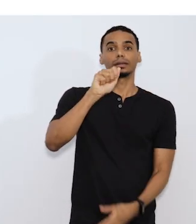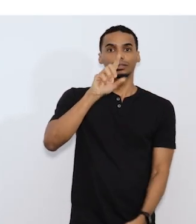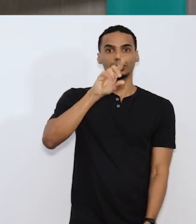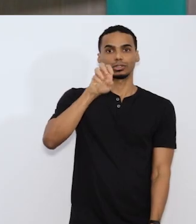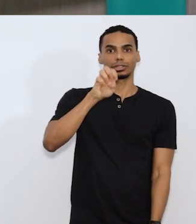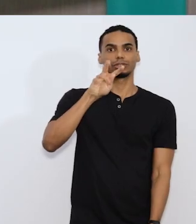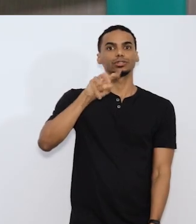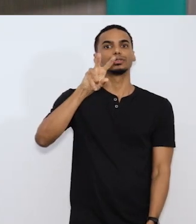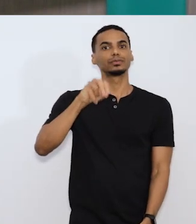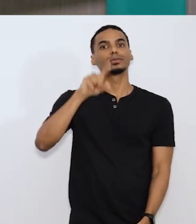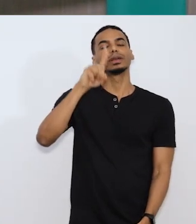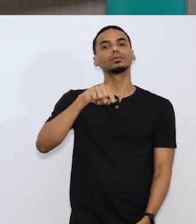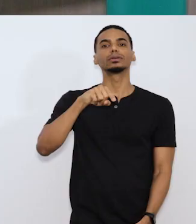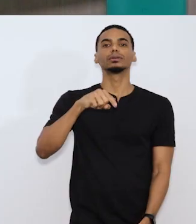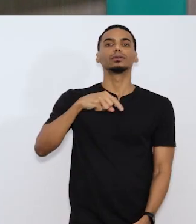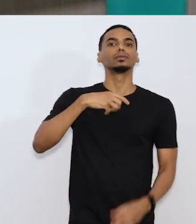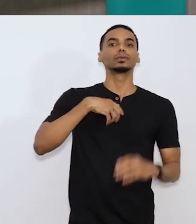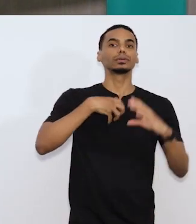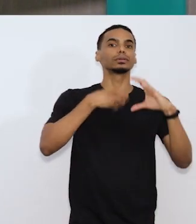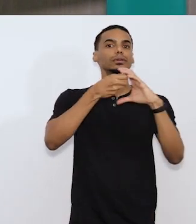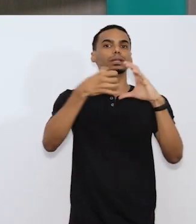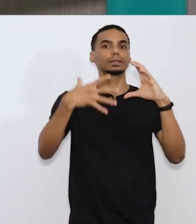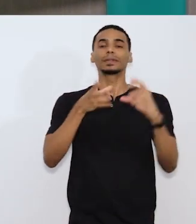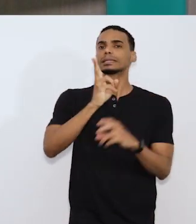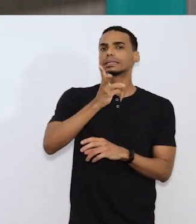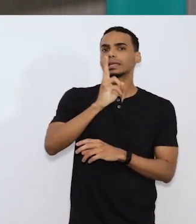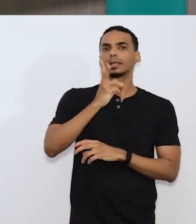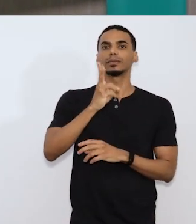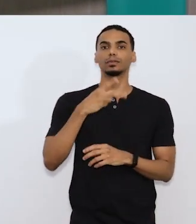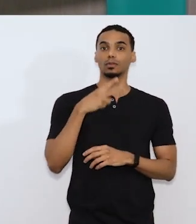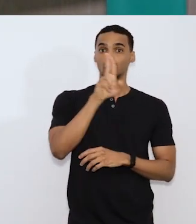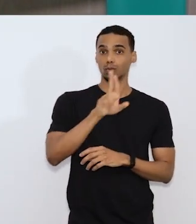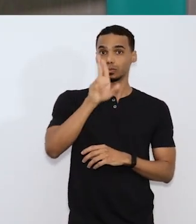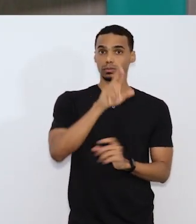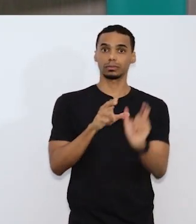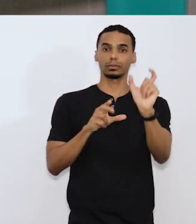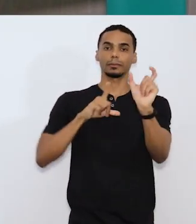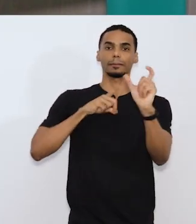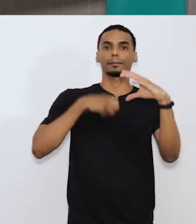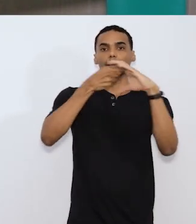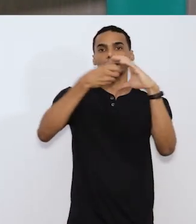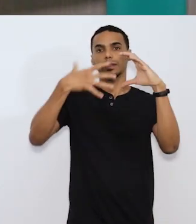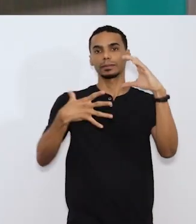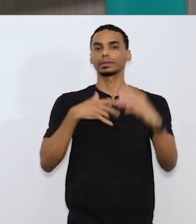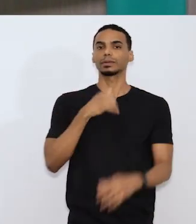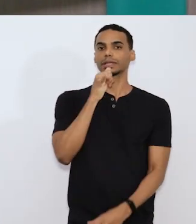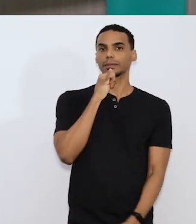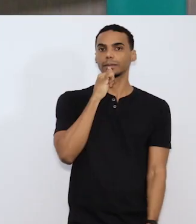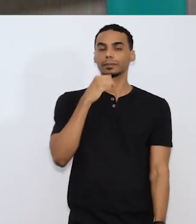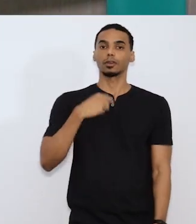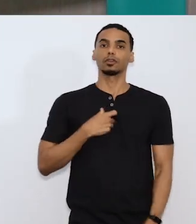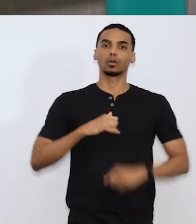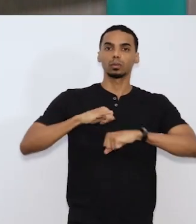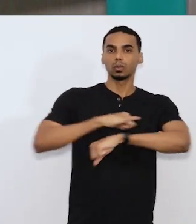adjetivo é uma característica. Todas as vezes que eu uso um adjetivo, eu estou caracterizando. Então eu digo